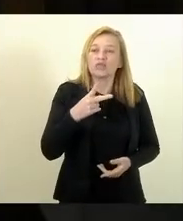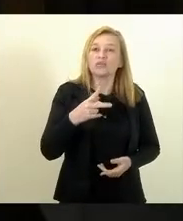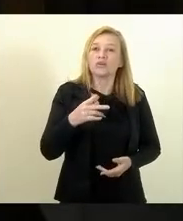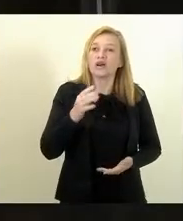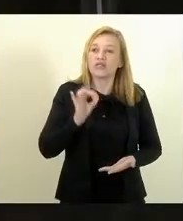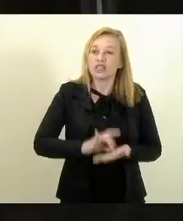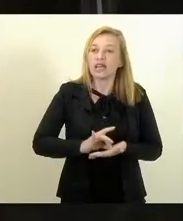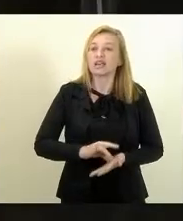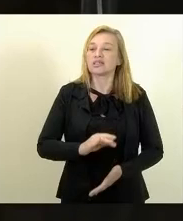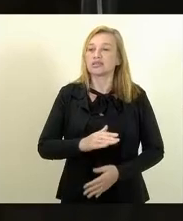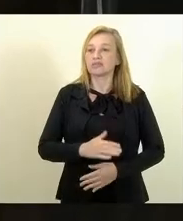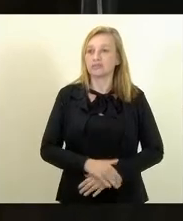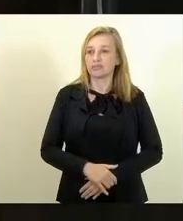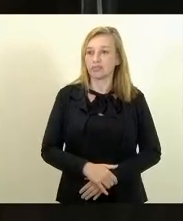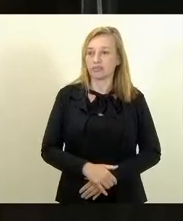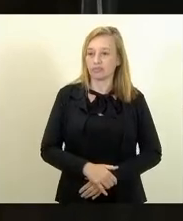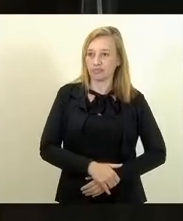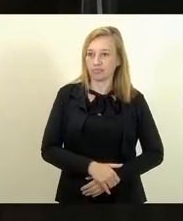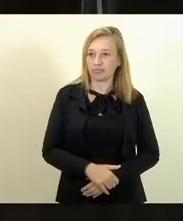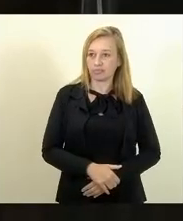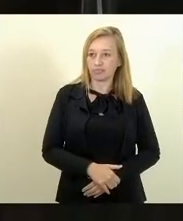obrigado.